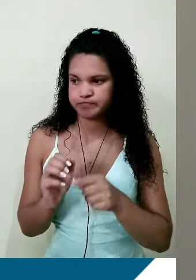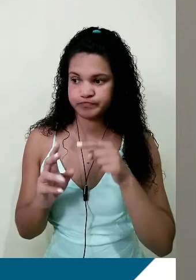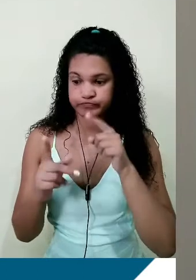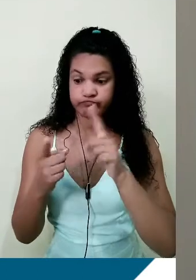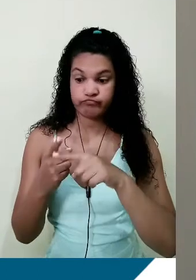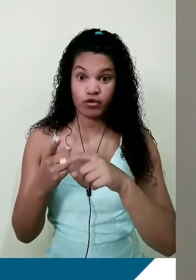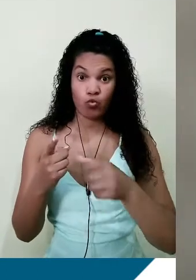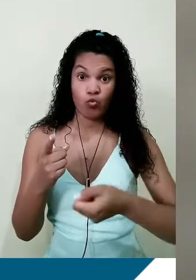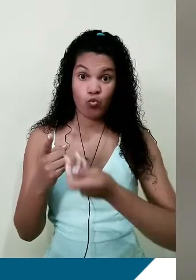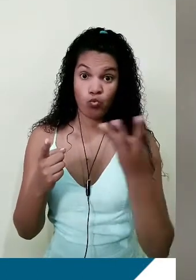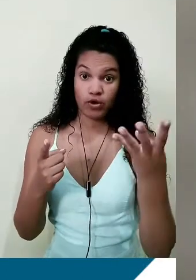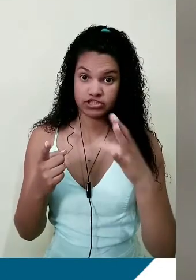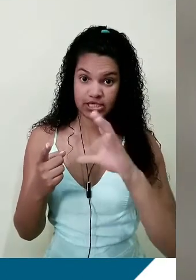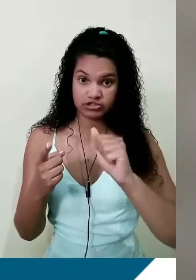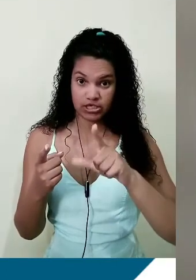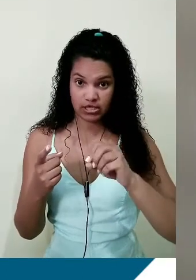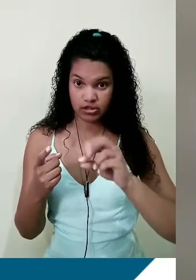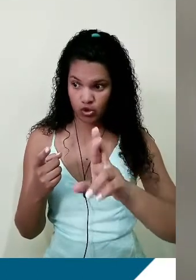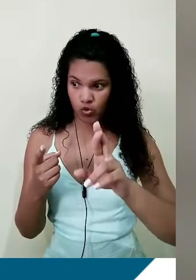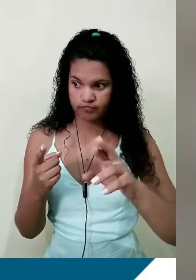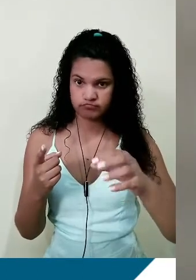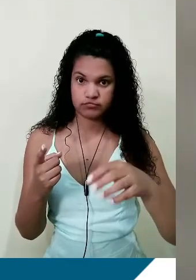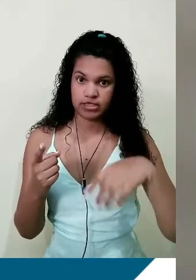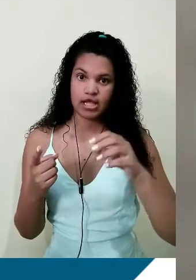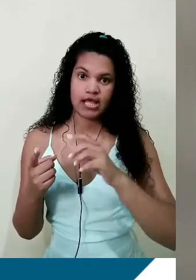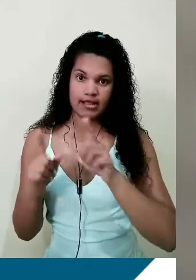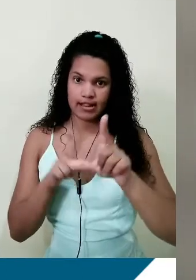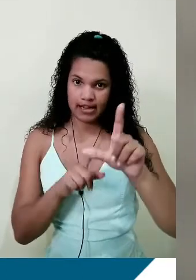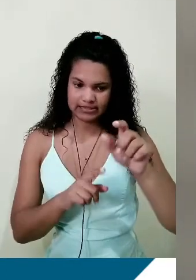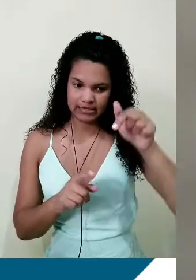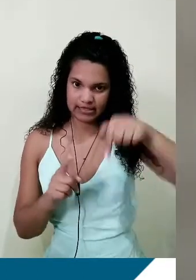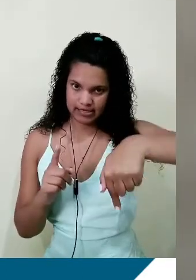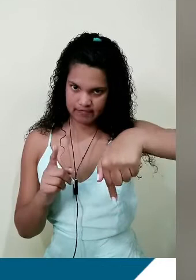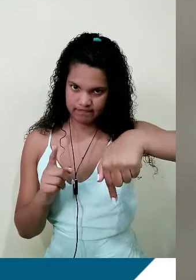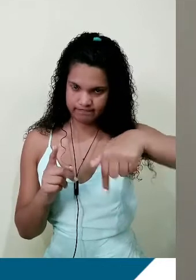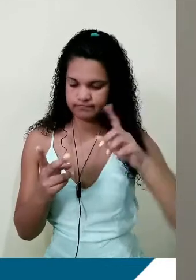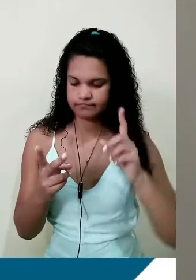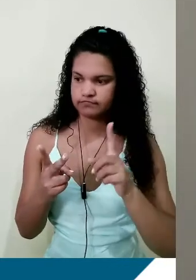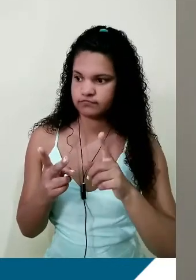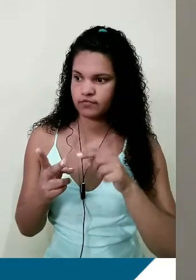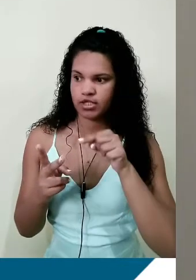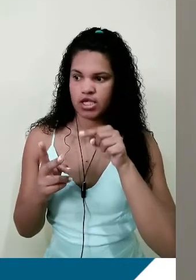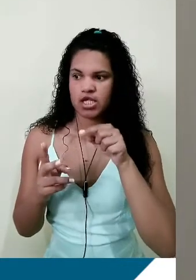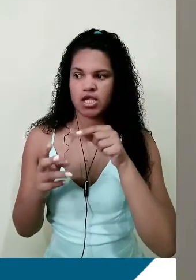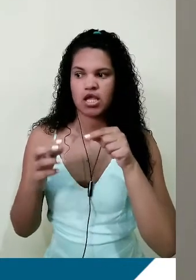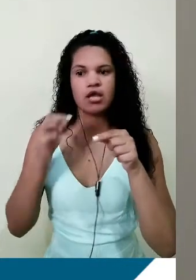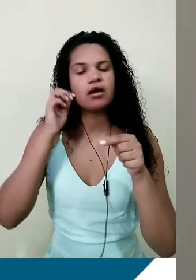é denotado com a letra Q maiúsculo, que refere-se à forma,